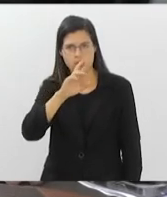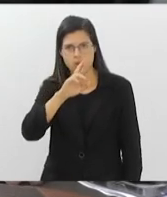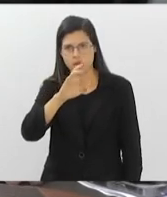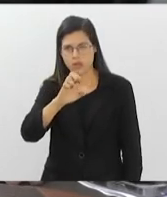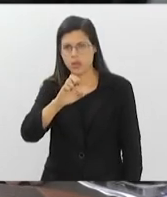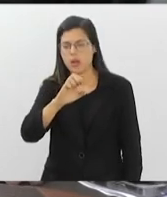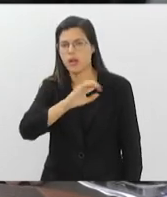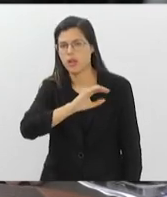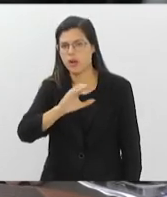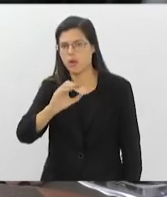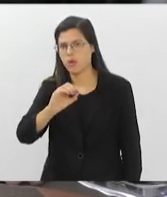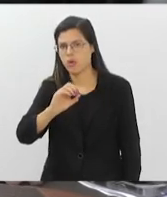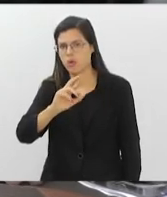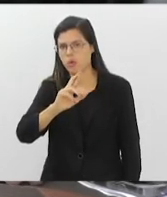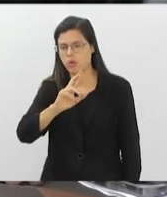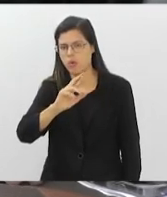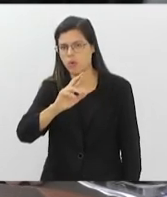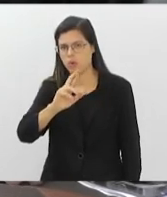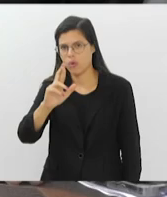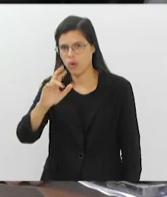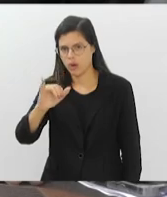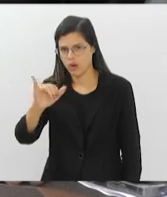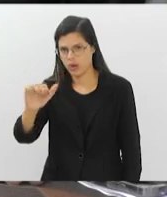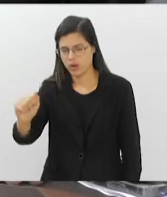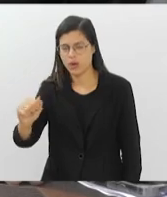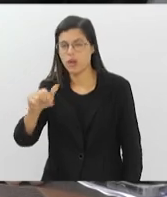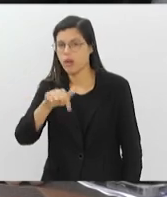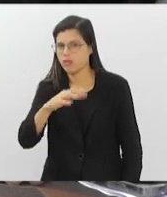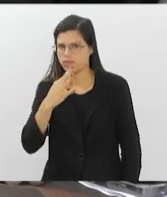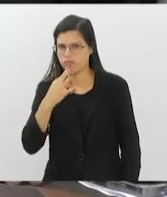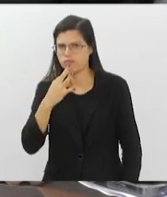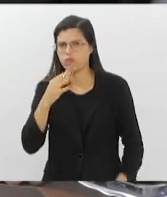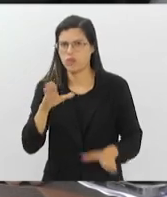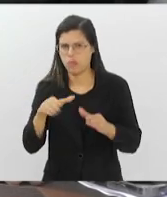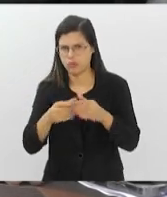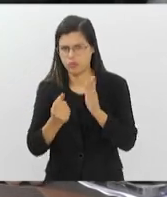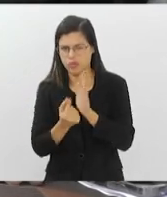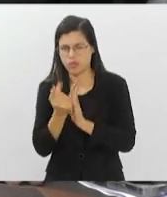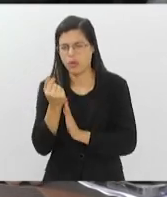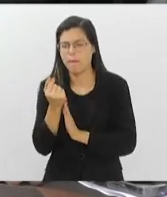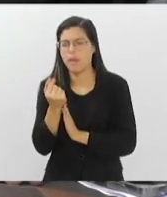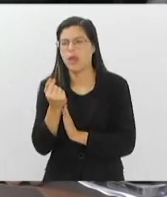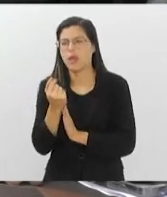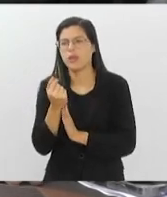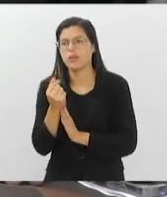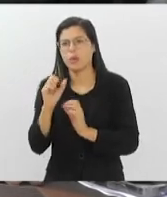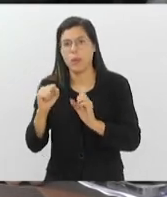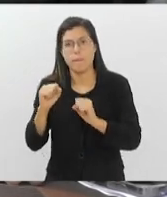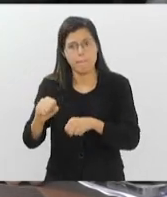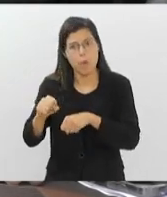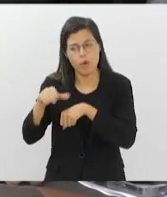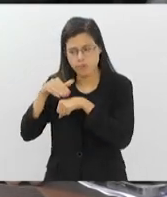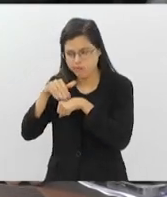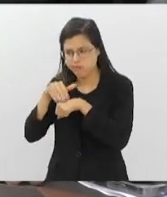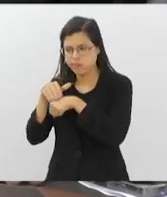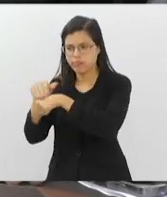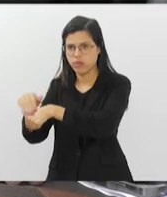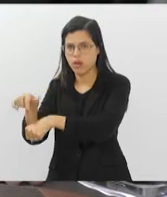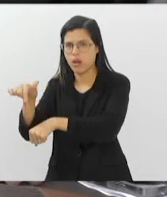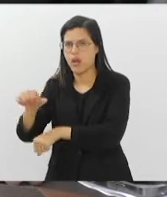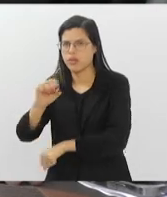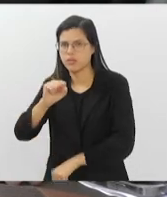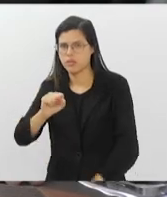Orçamento, conhece esse assunto bem, e ele sim pode oficiar a CEPLAG para dizer, não, é a primeira vez que